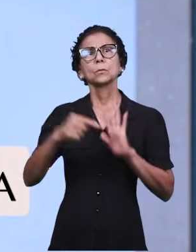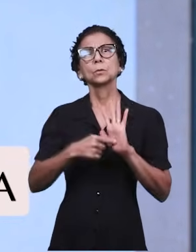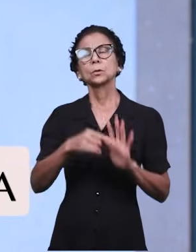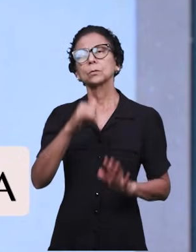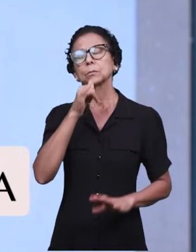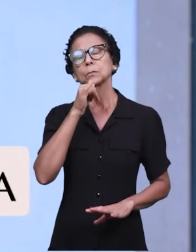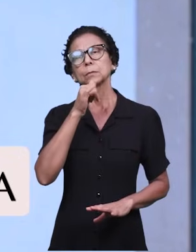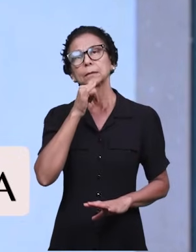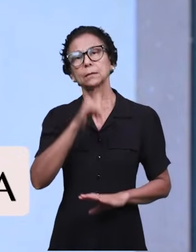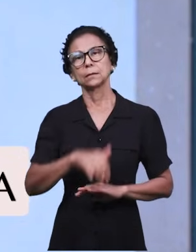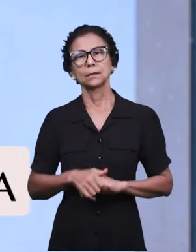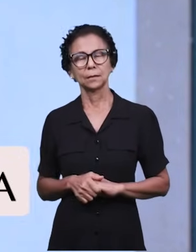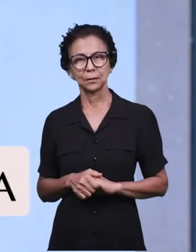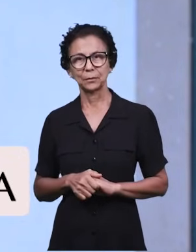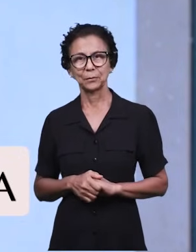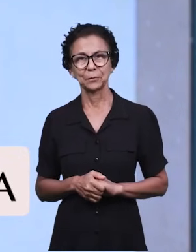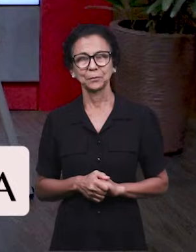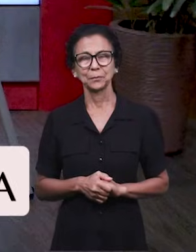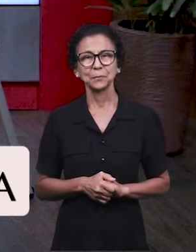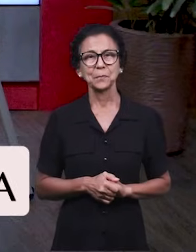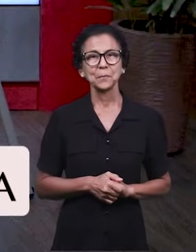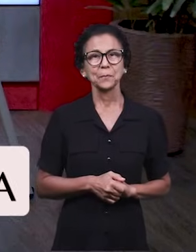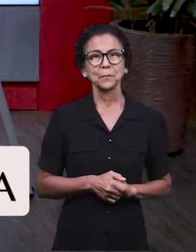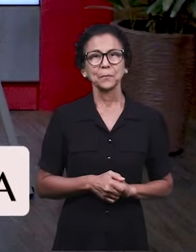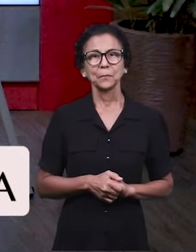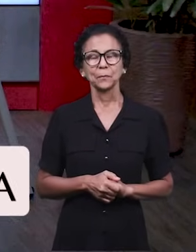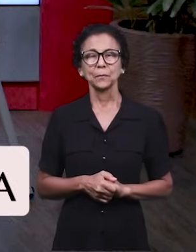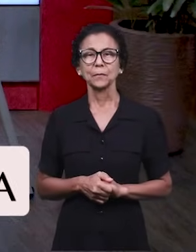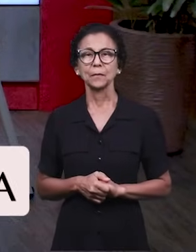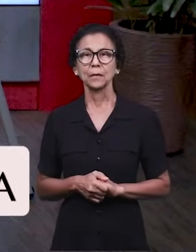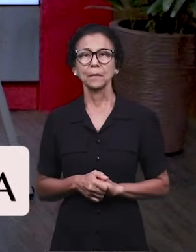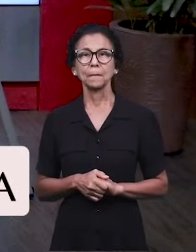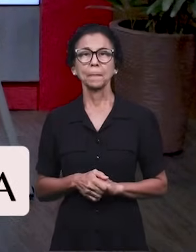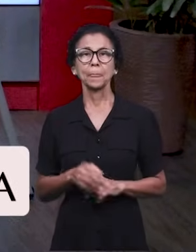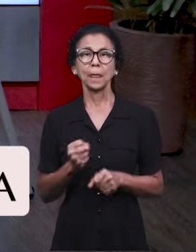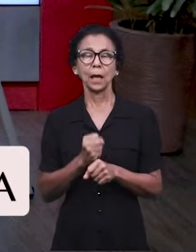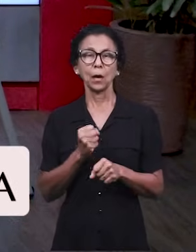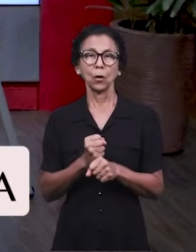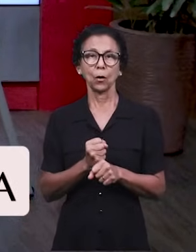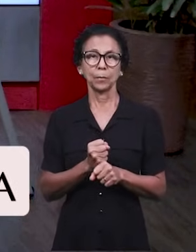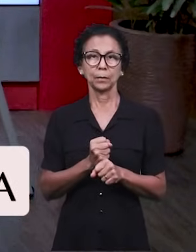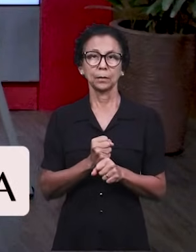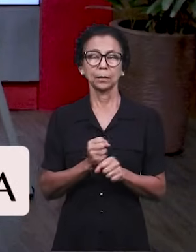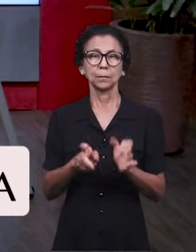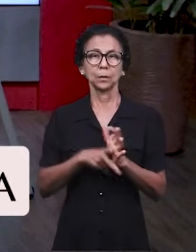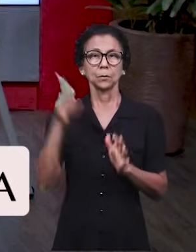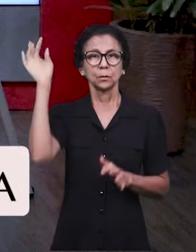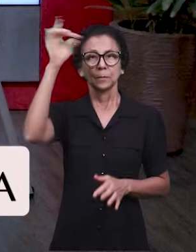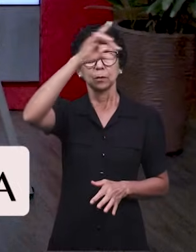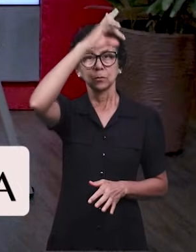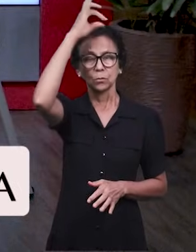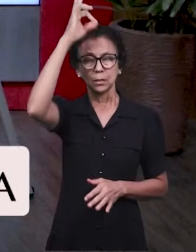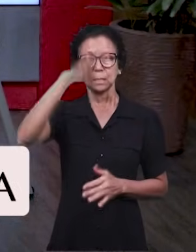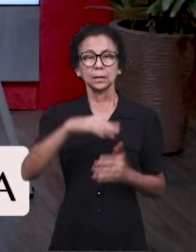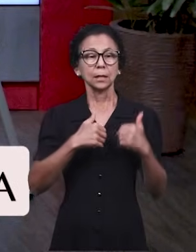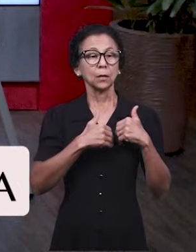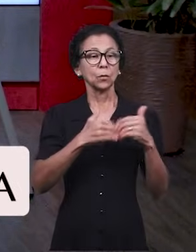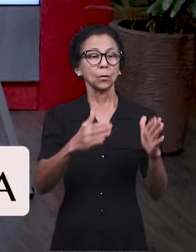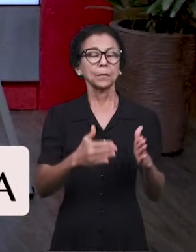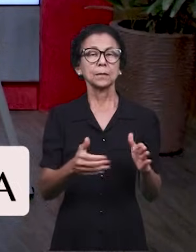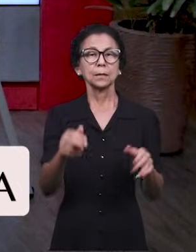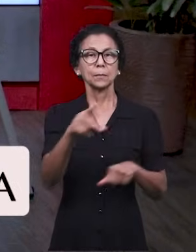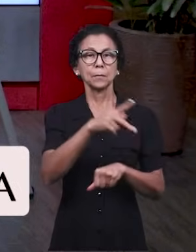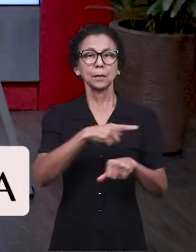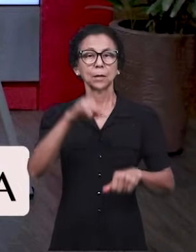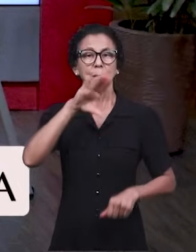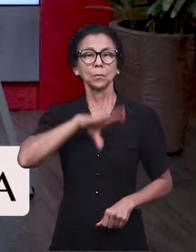exemplo, que queria começar a obra do Espírito Santo em Portugal. O Senhor mostrou como começaria. Começaria